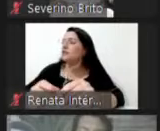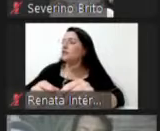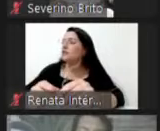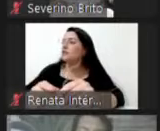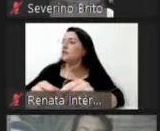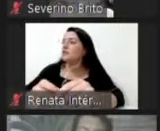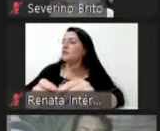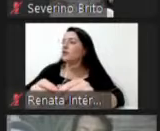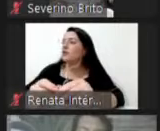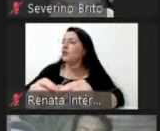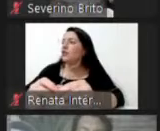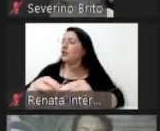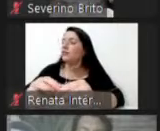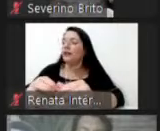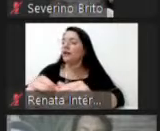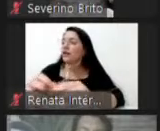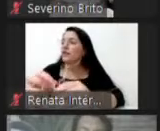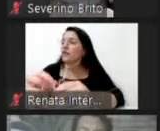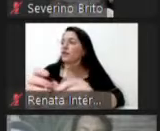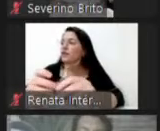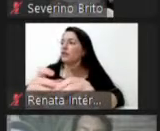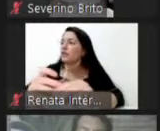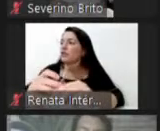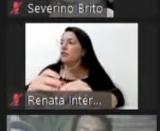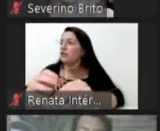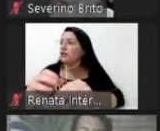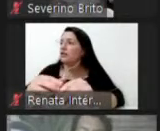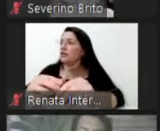Cleide Gomes Moscoso Canto,